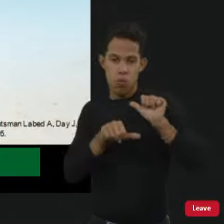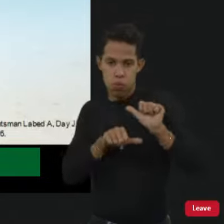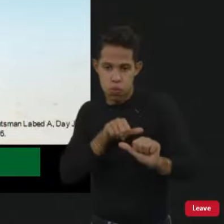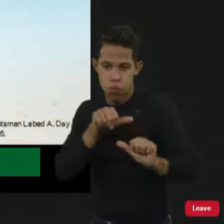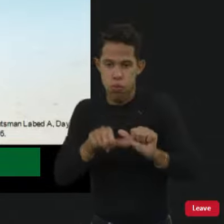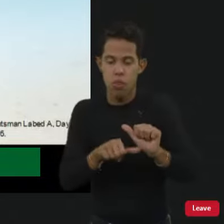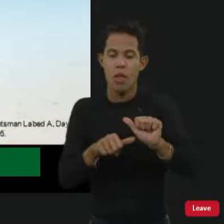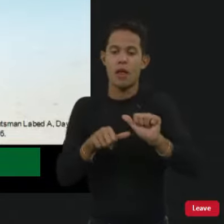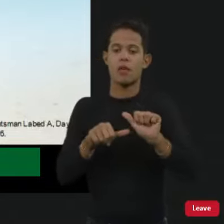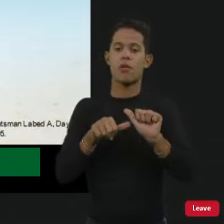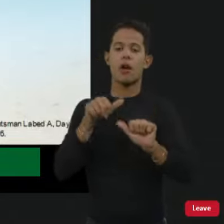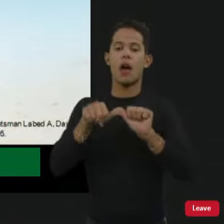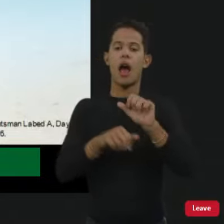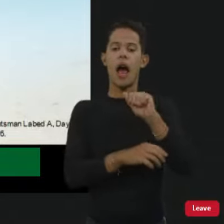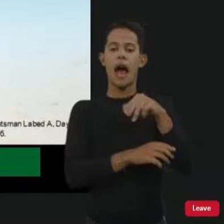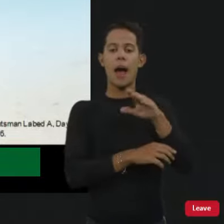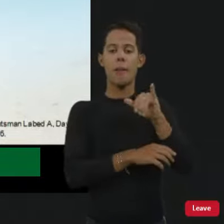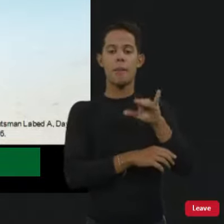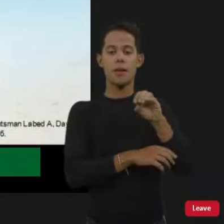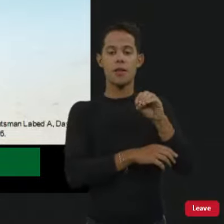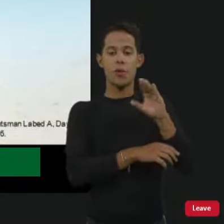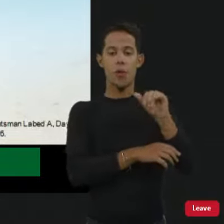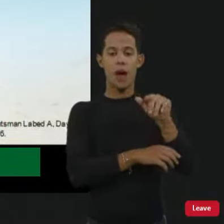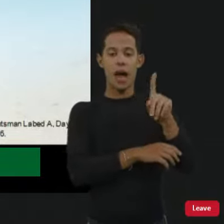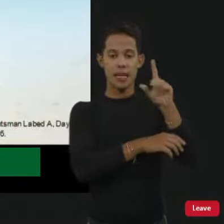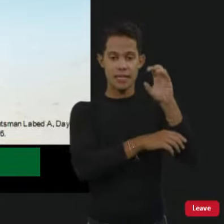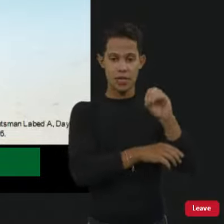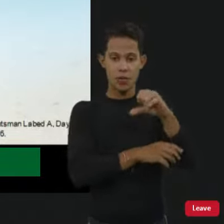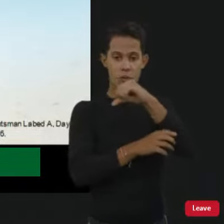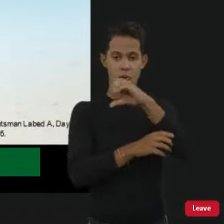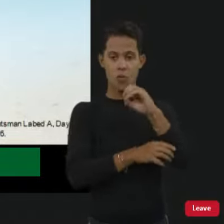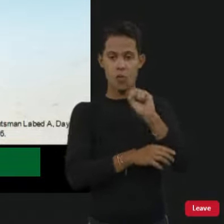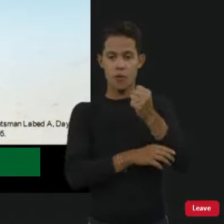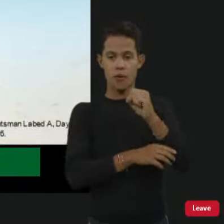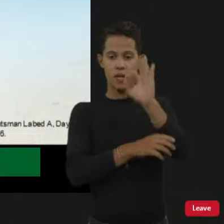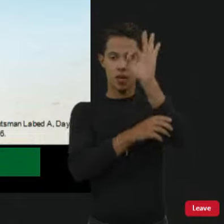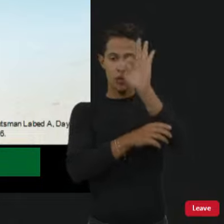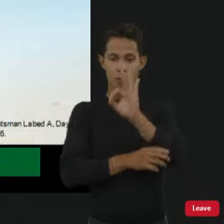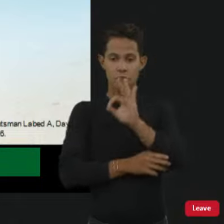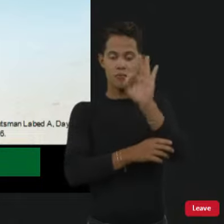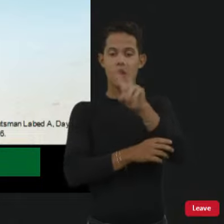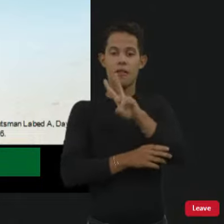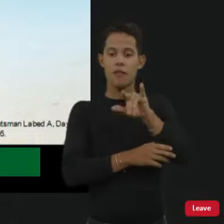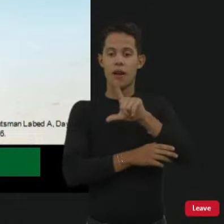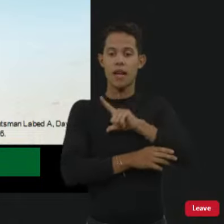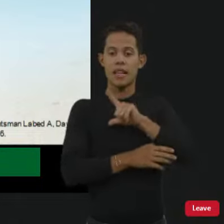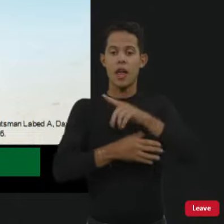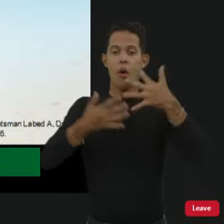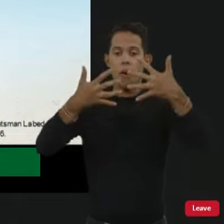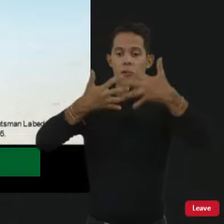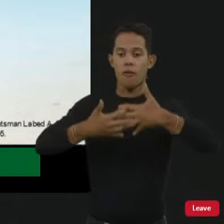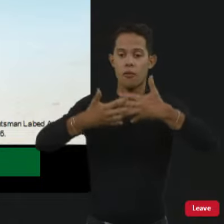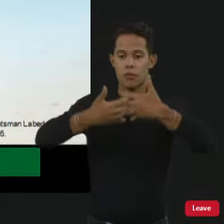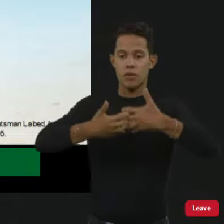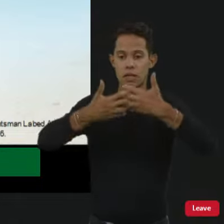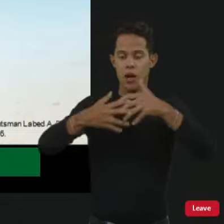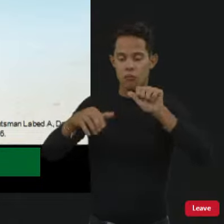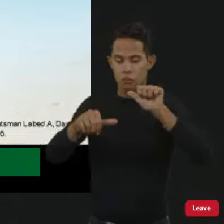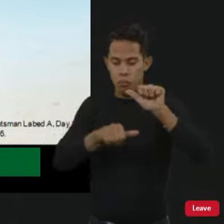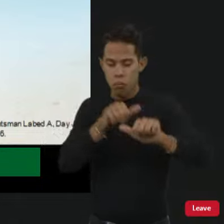em 1% esse outro aqui, levando a uma função anômala naquele condrócito, evitando que haja